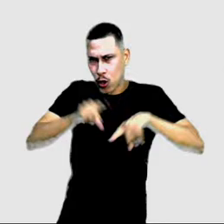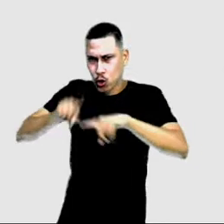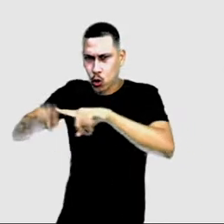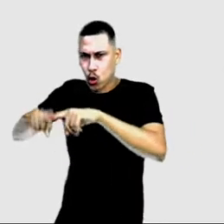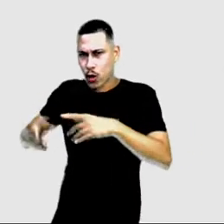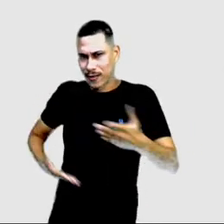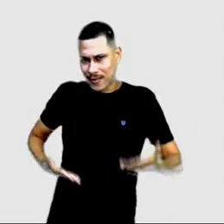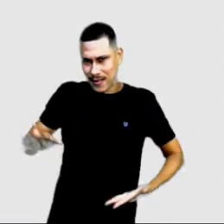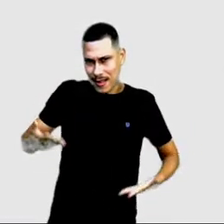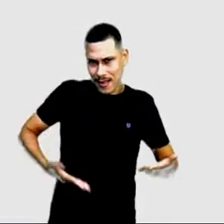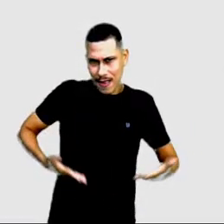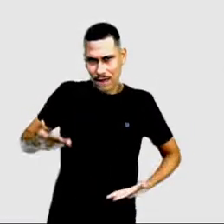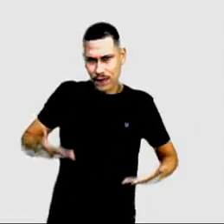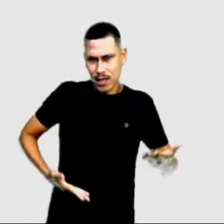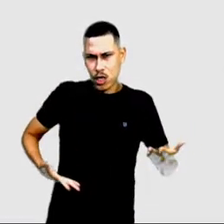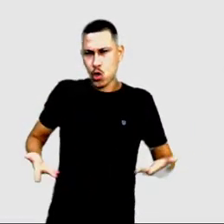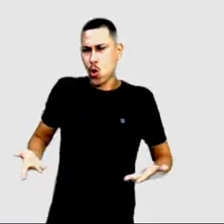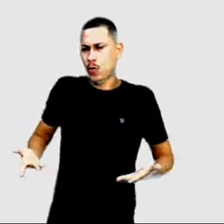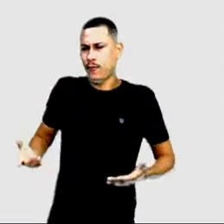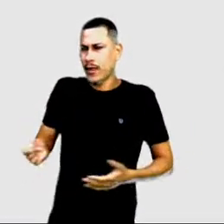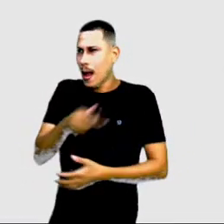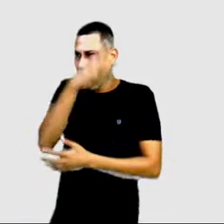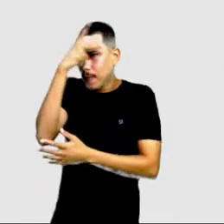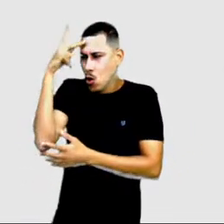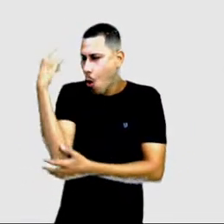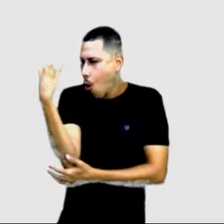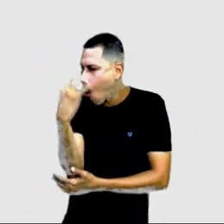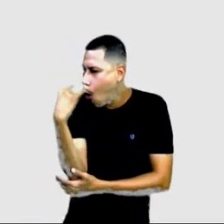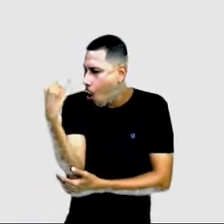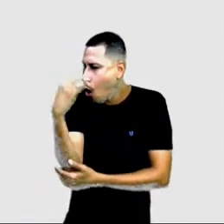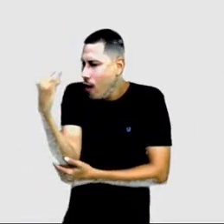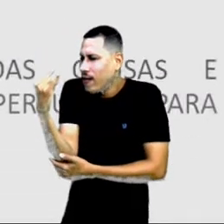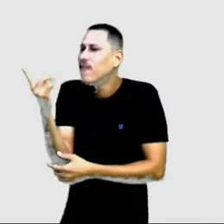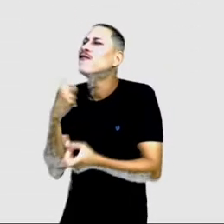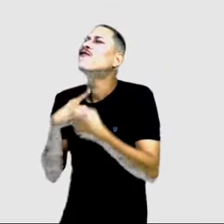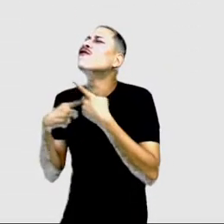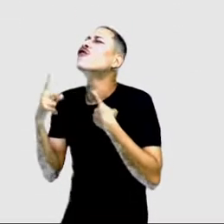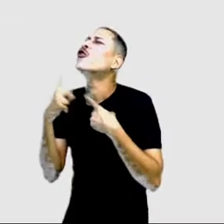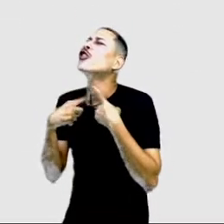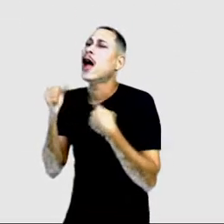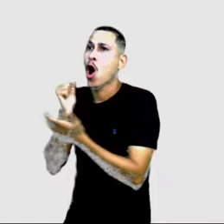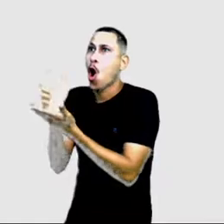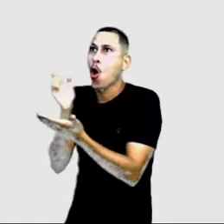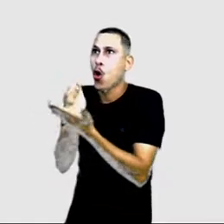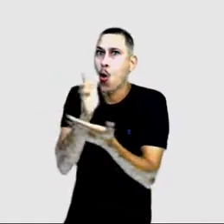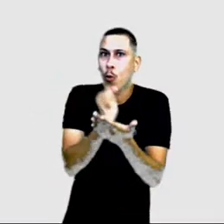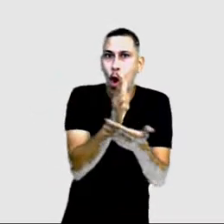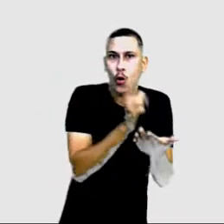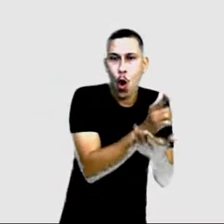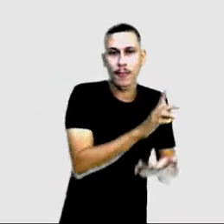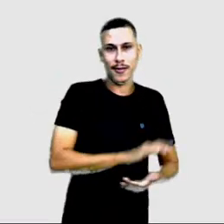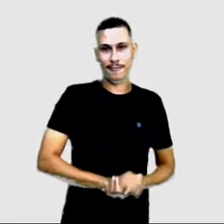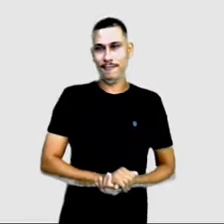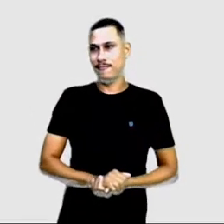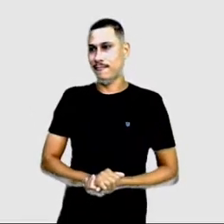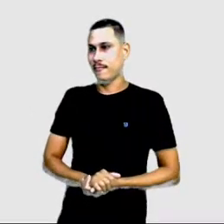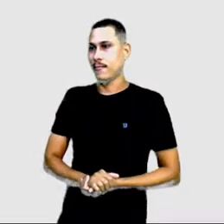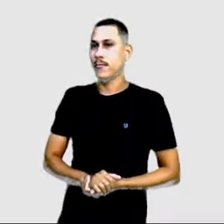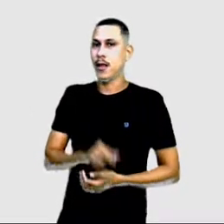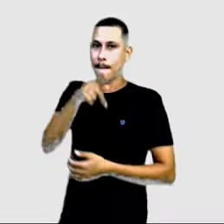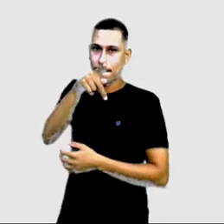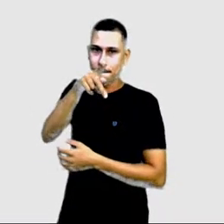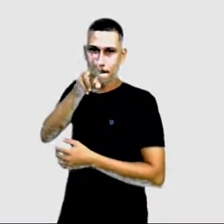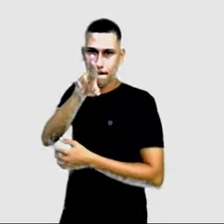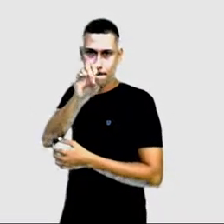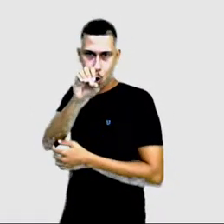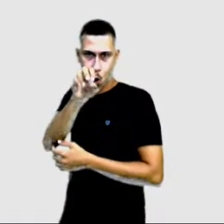é dez e despertar no público o desejo de comprar e a propaganda Ela já está no campo